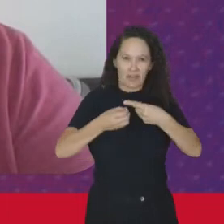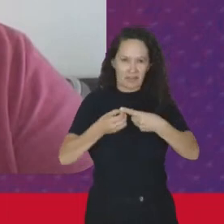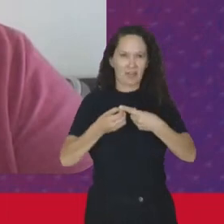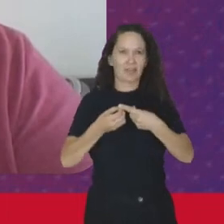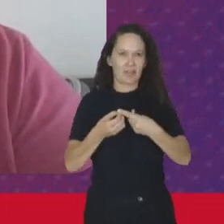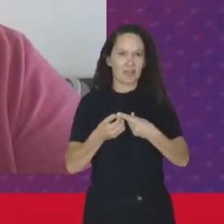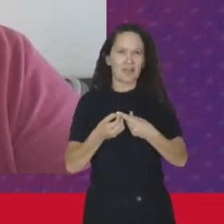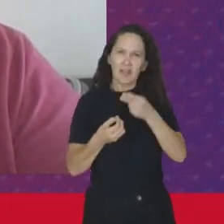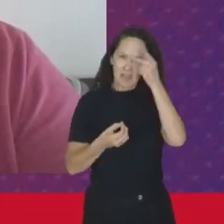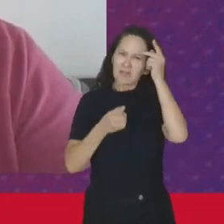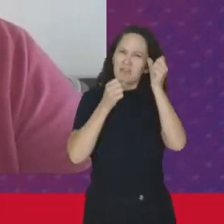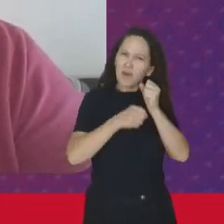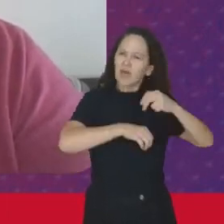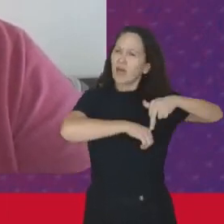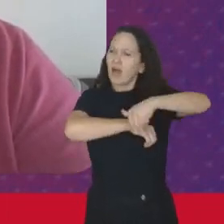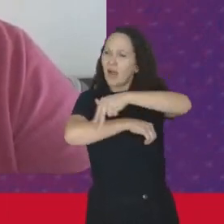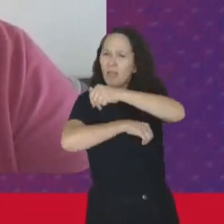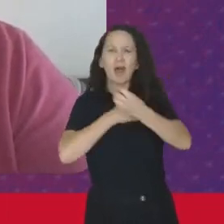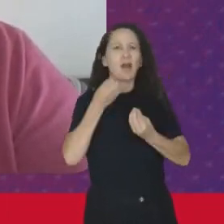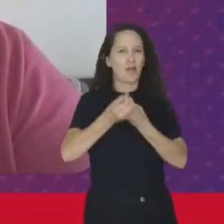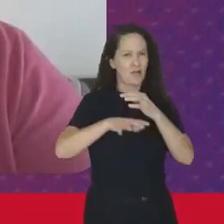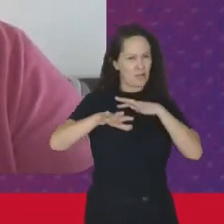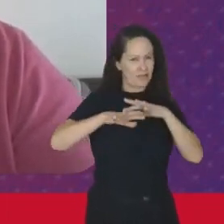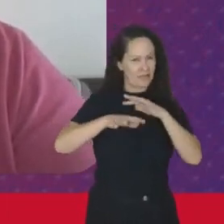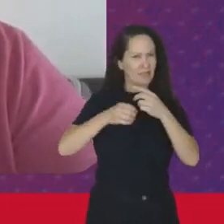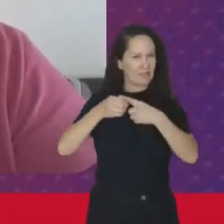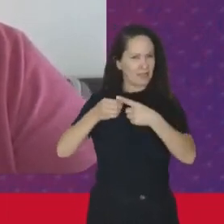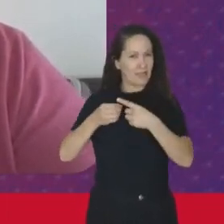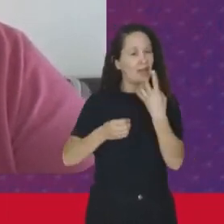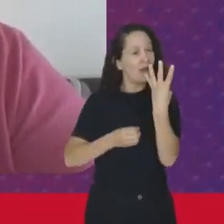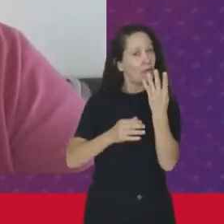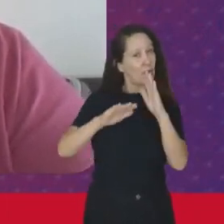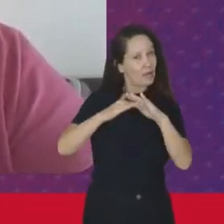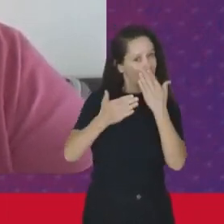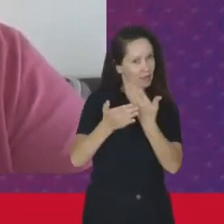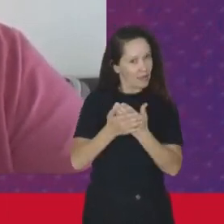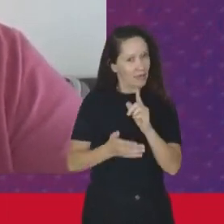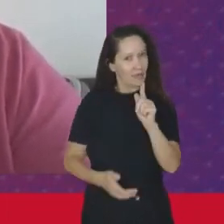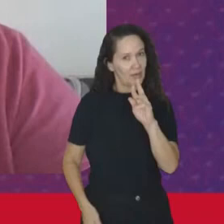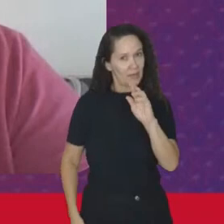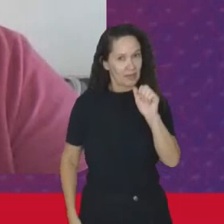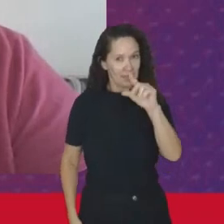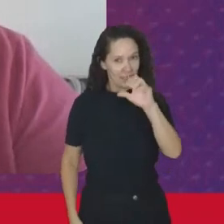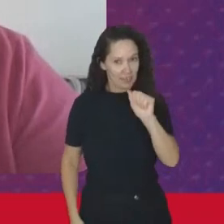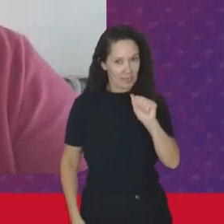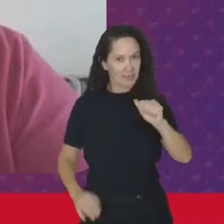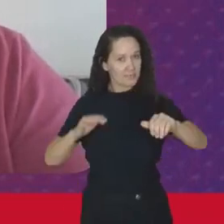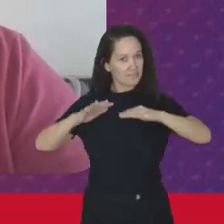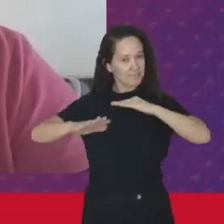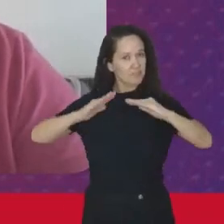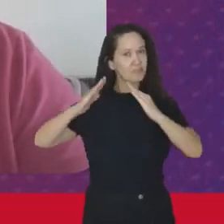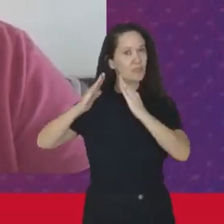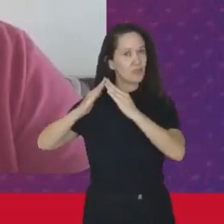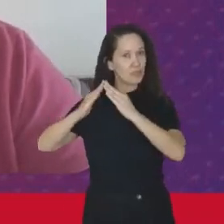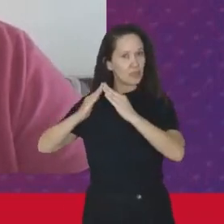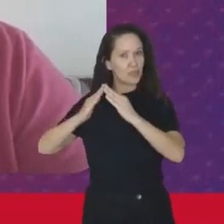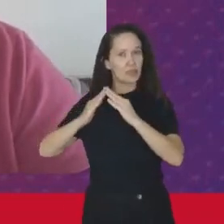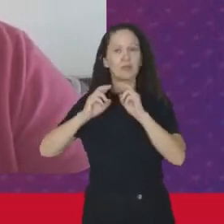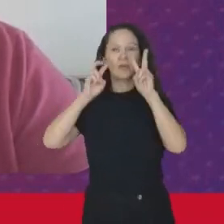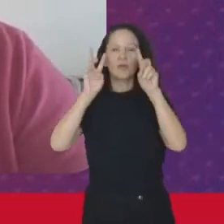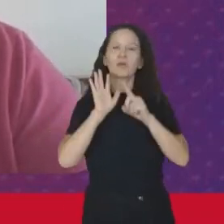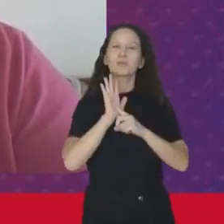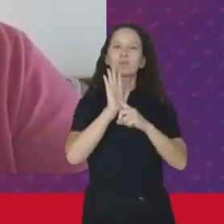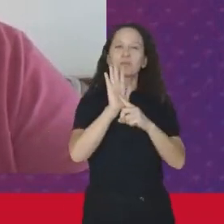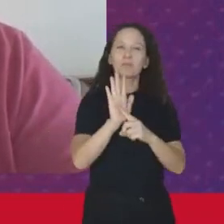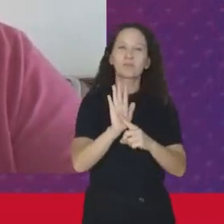qualidade de vida nas cidades. A quarta aula vai ser da Graça Xavier, que é do movimento de moradia, e vai tratar